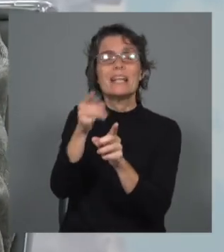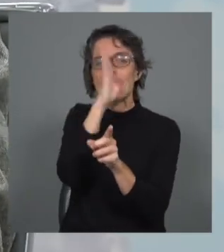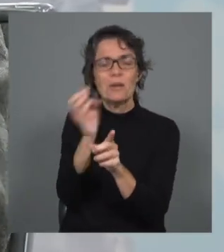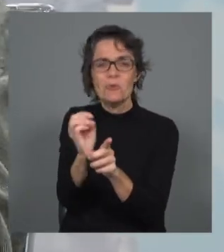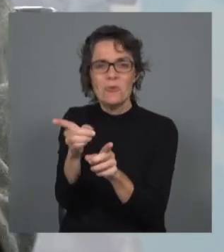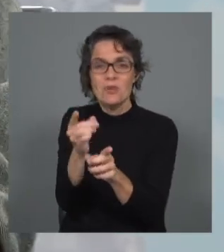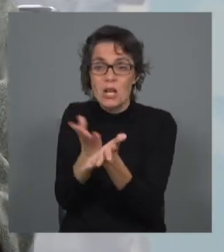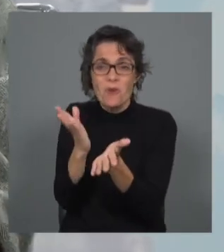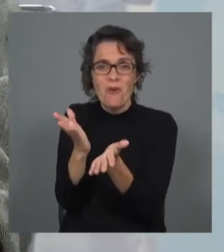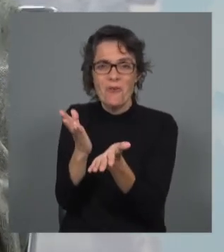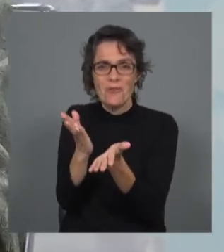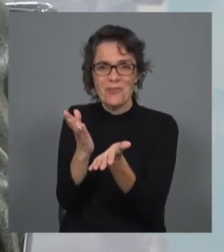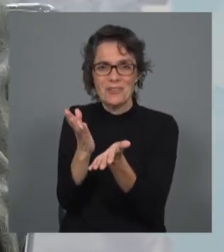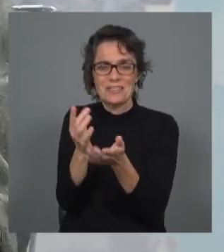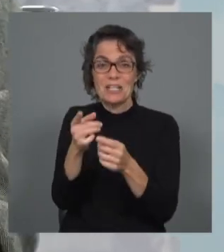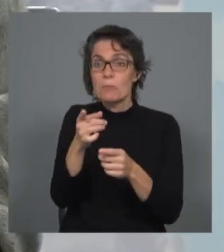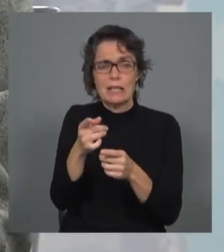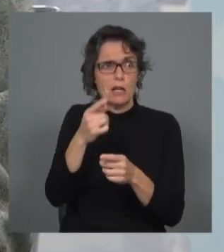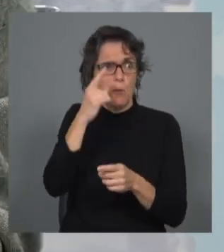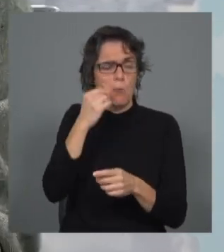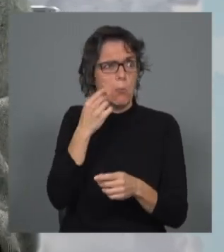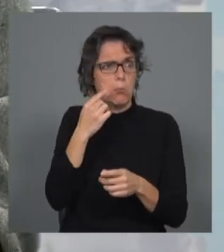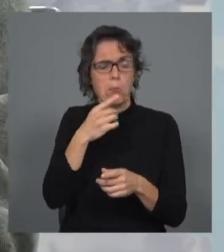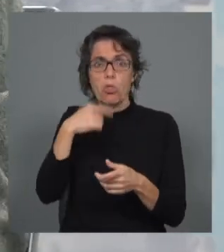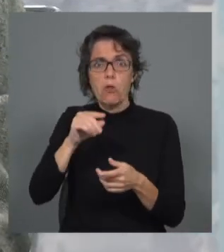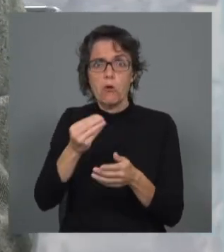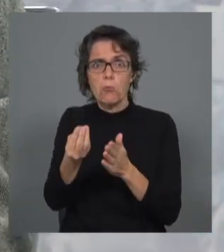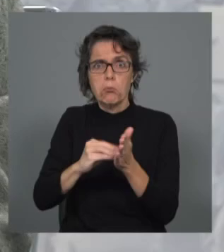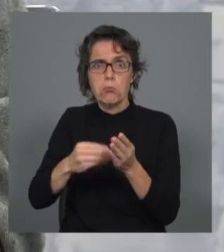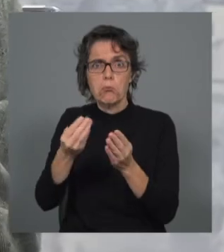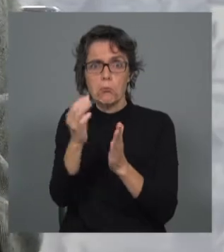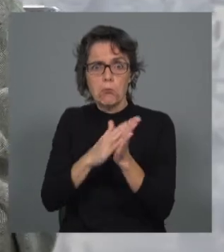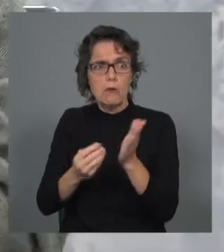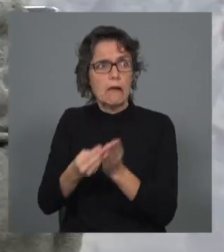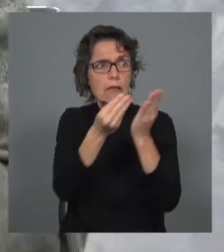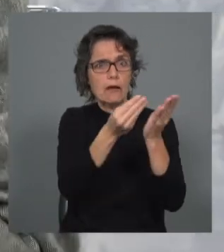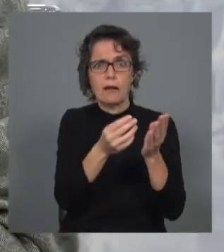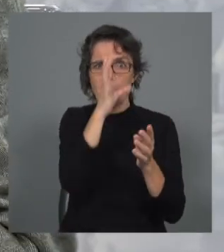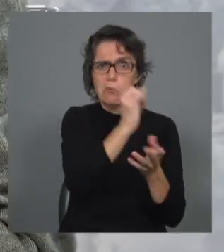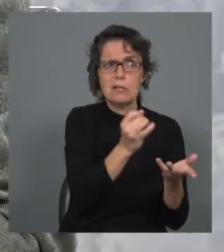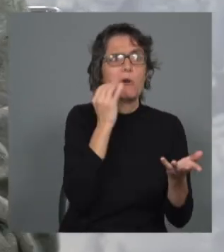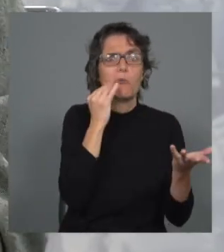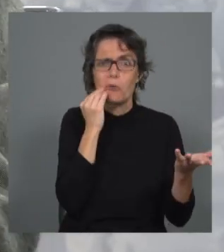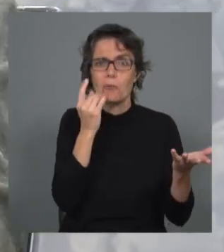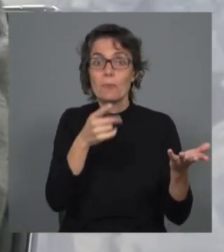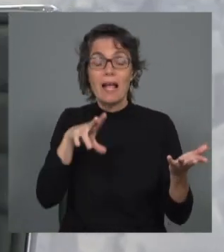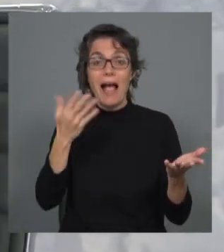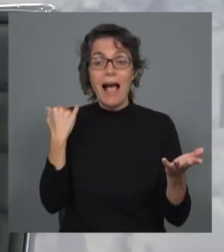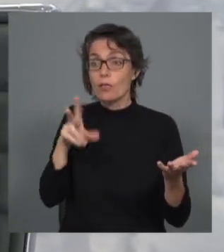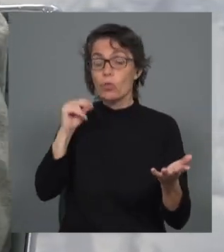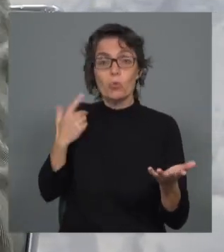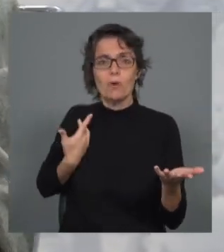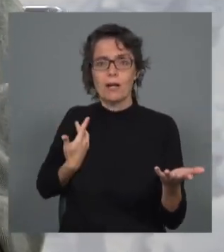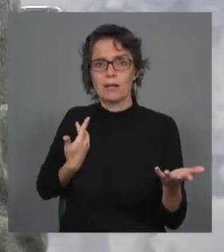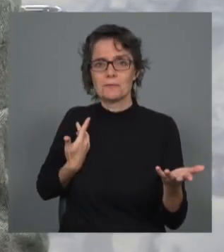habituados a faturar para o Estado, porque nunca tinham recebido publicidade. Portanto, foi muito importante. O